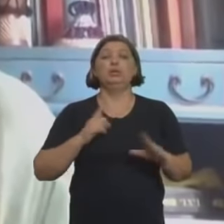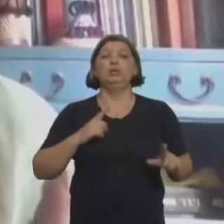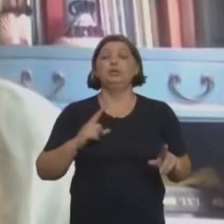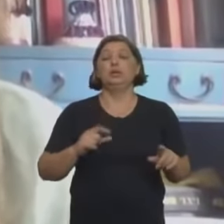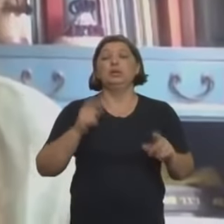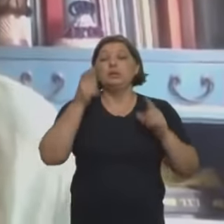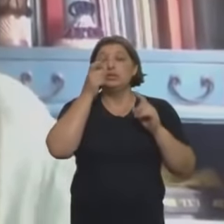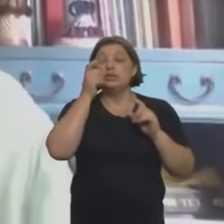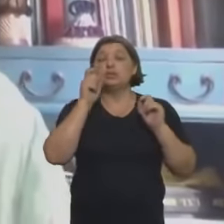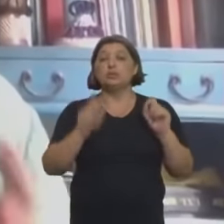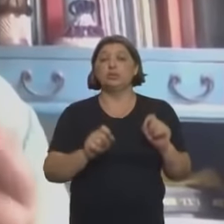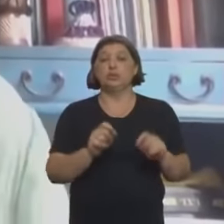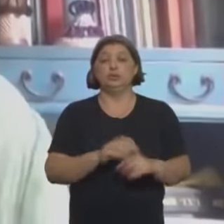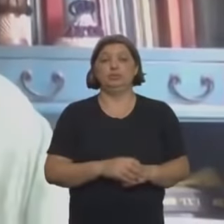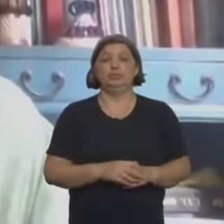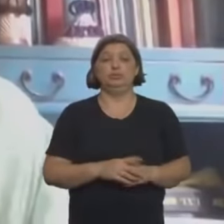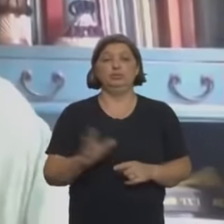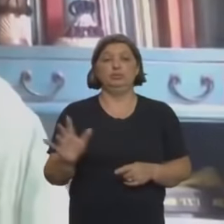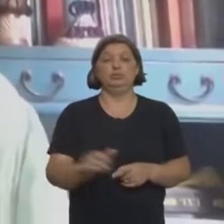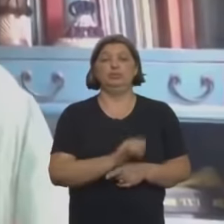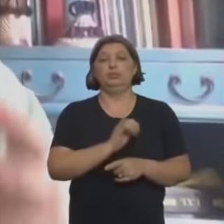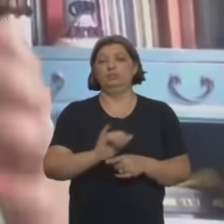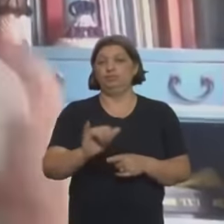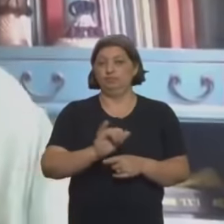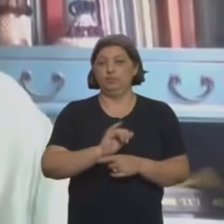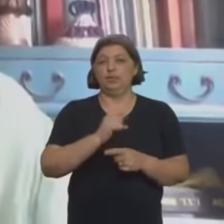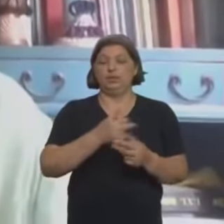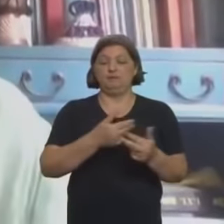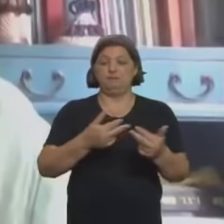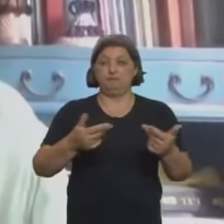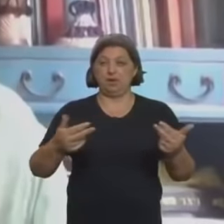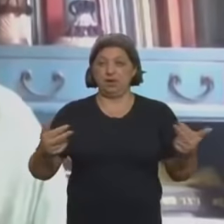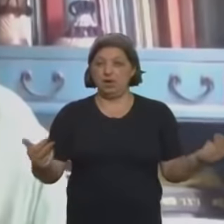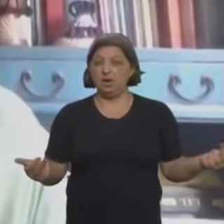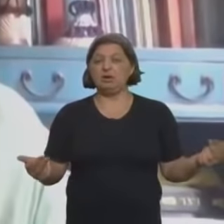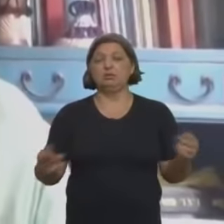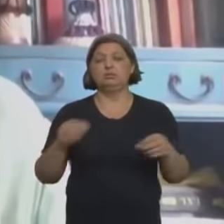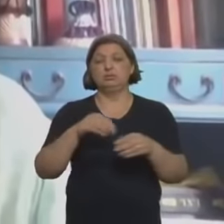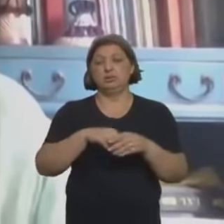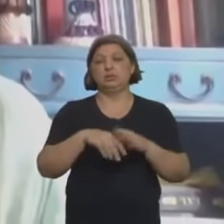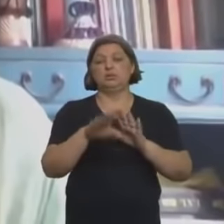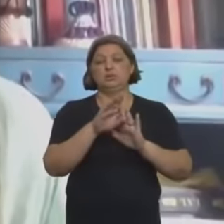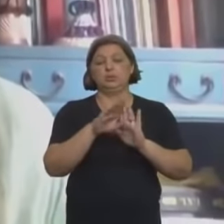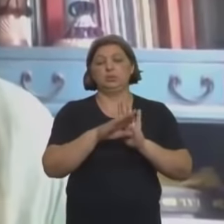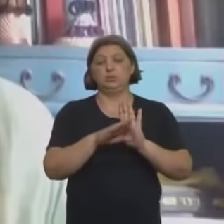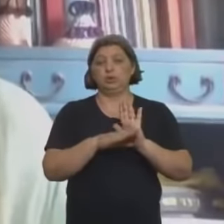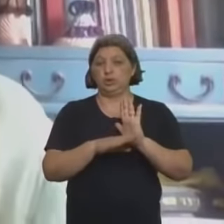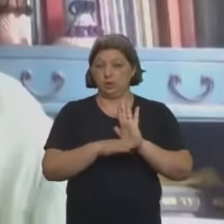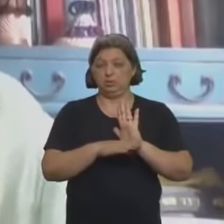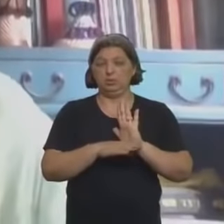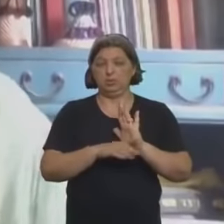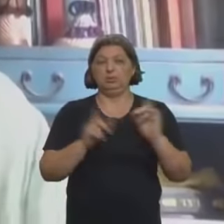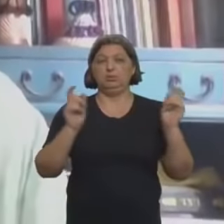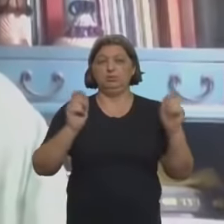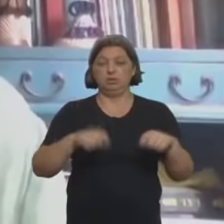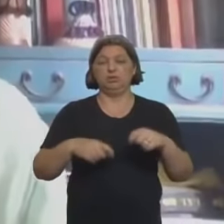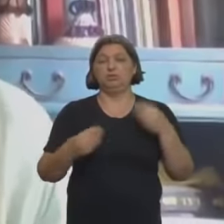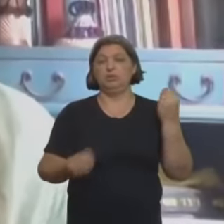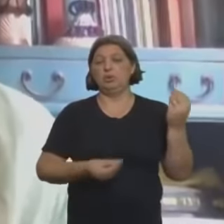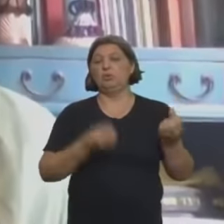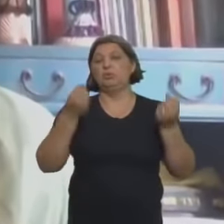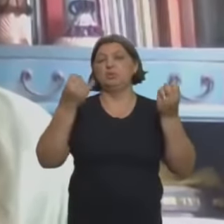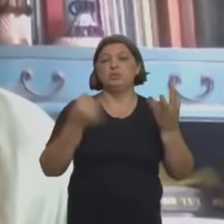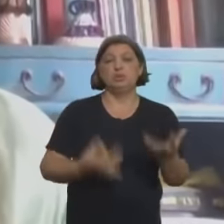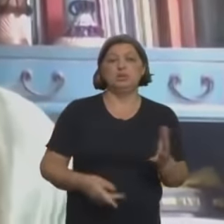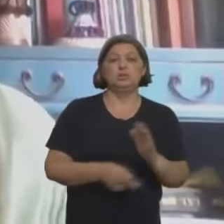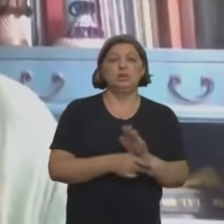muito interessante? Estratégias dentro dele, do programa, de como eu posso conduzir as